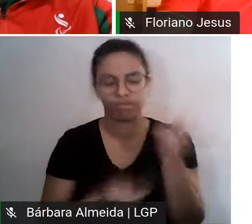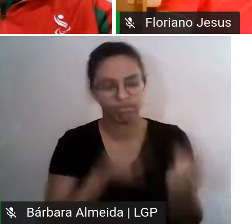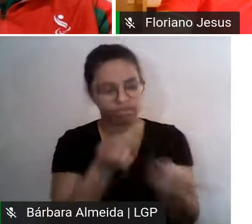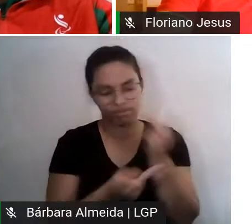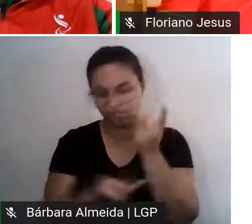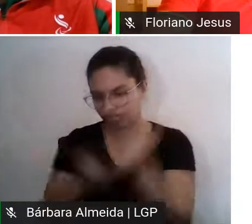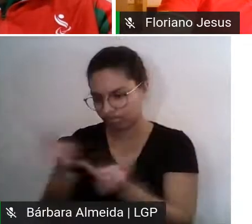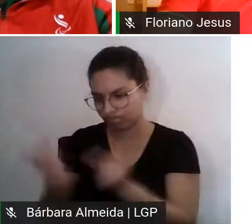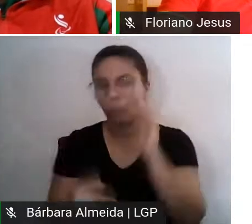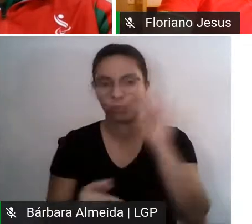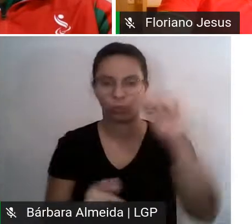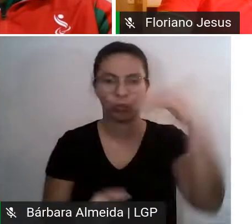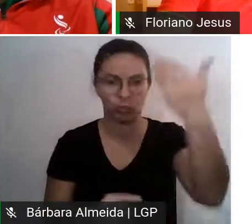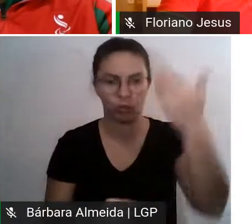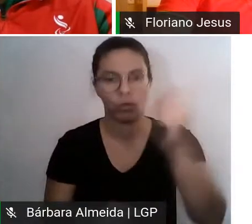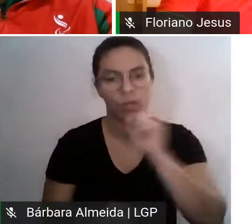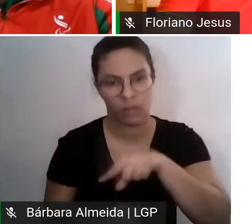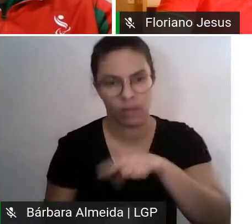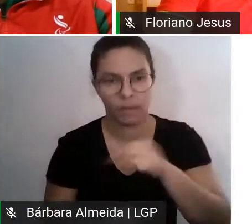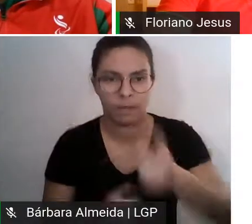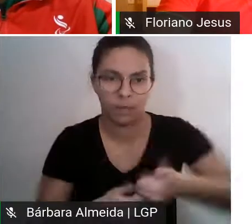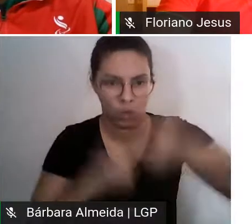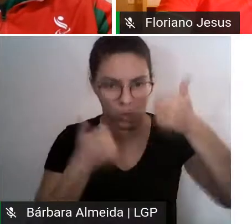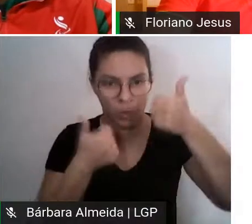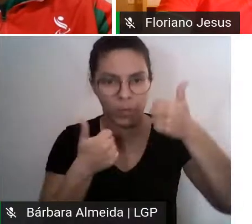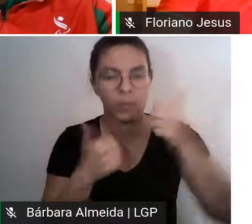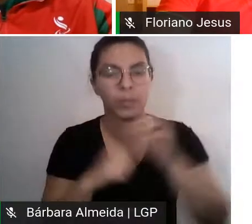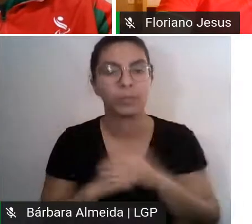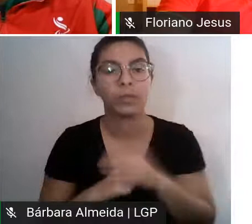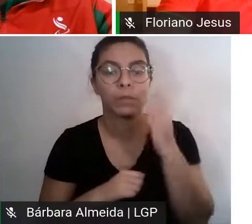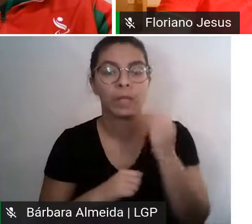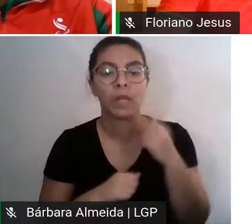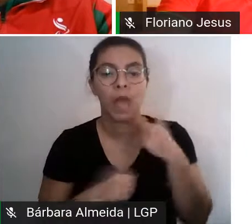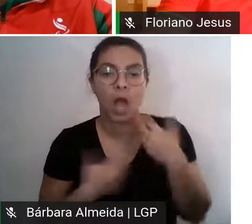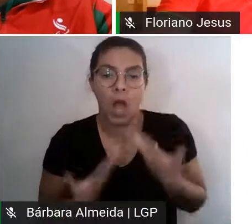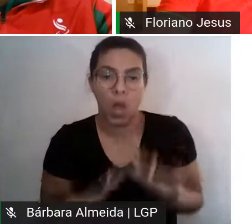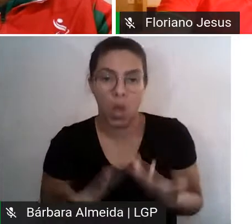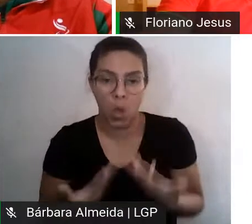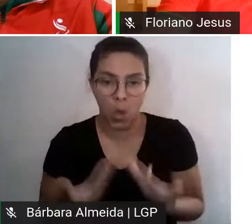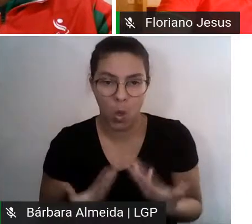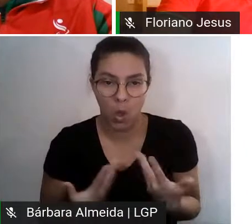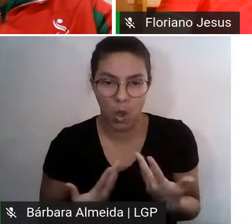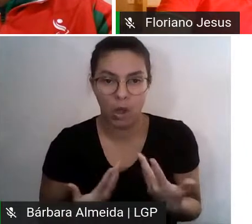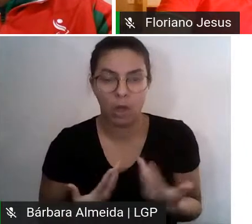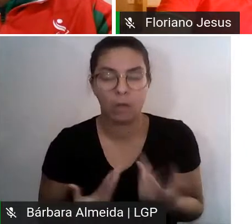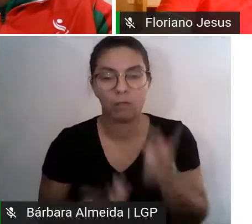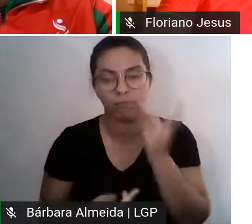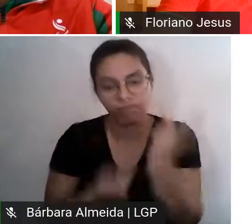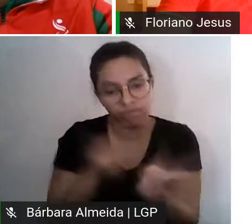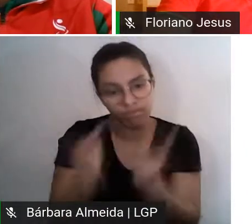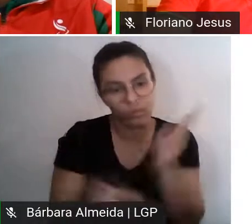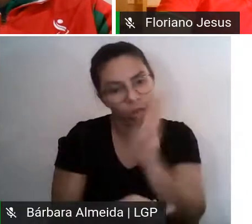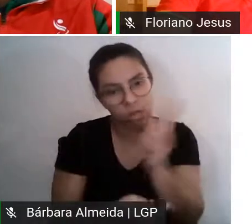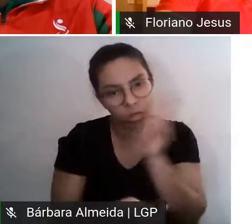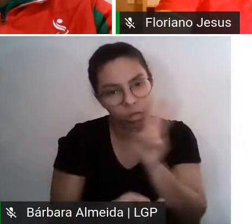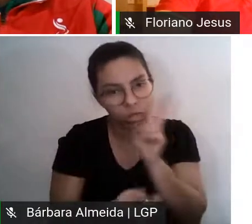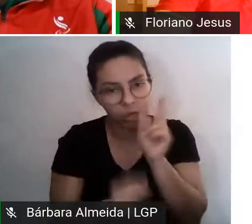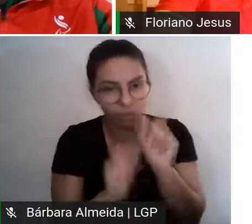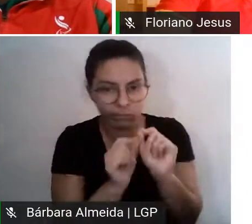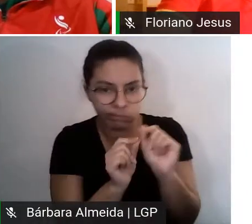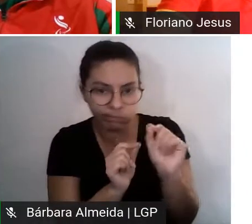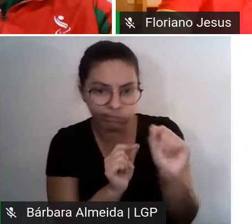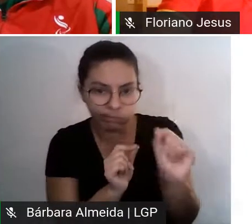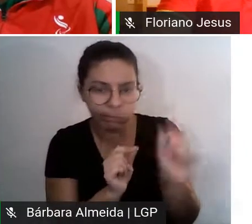olhos. Ajuda também que os atletas que para já temos sob observação e destacados para ser